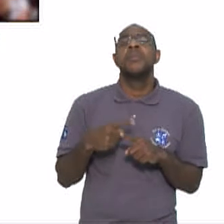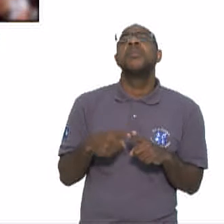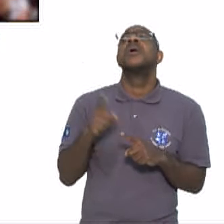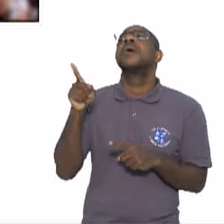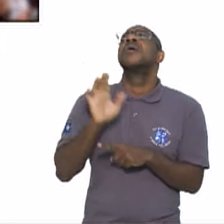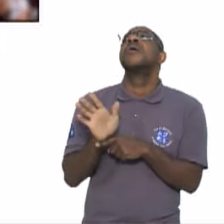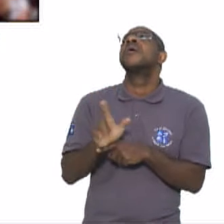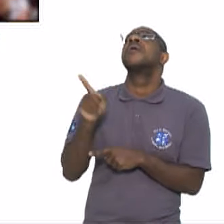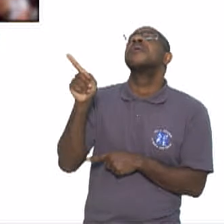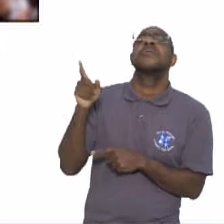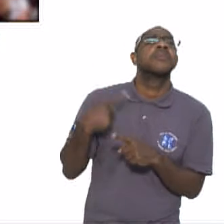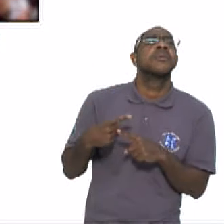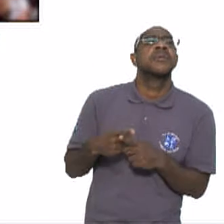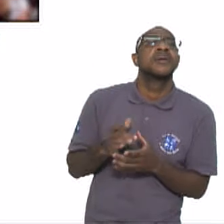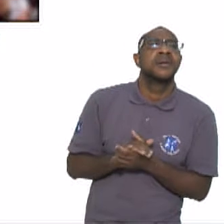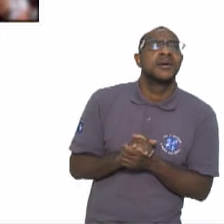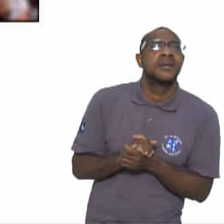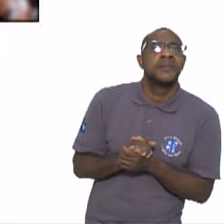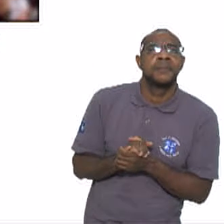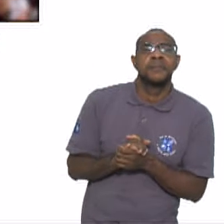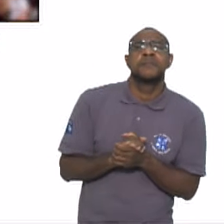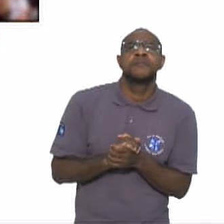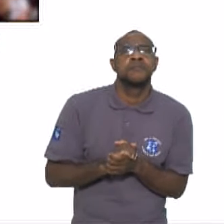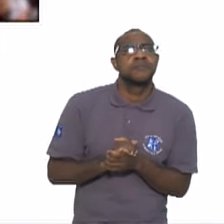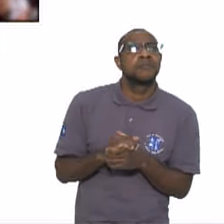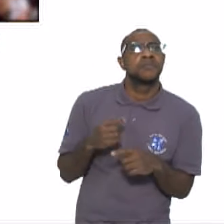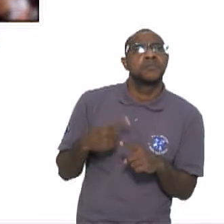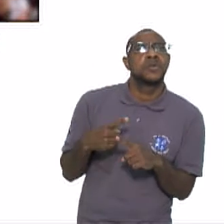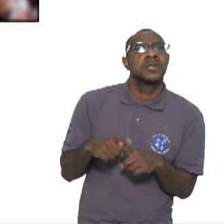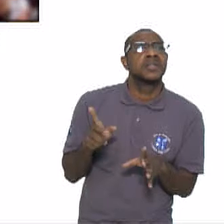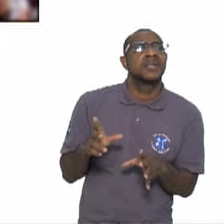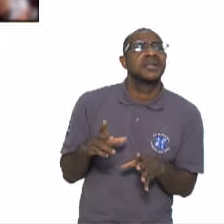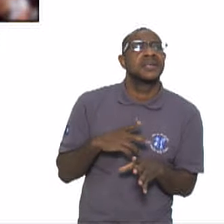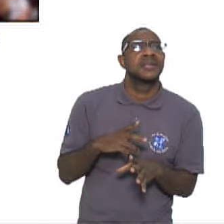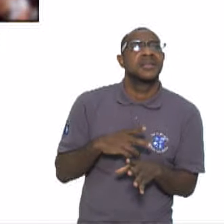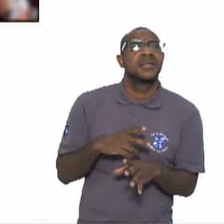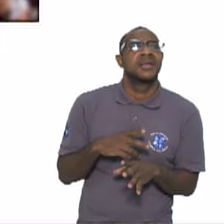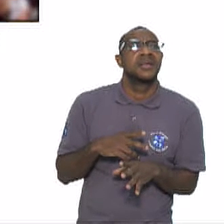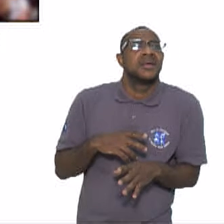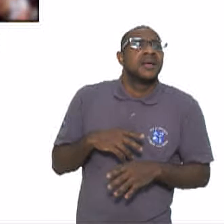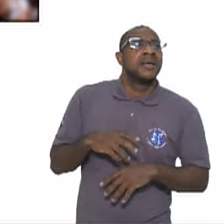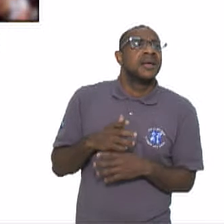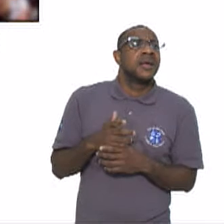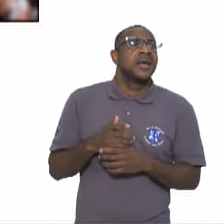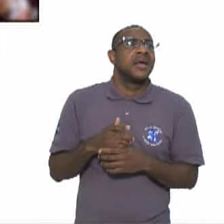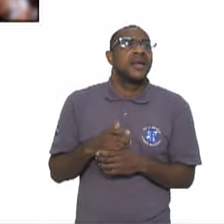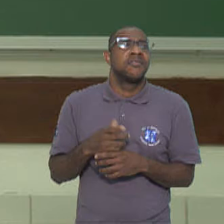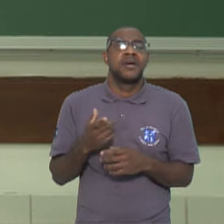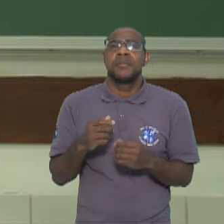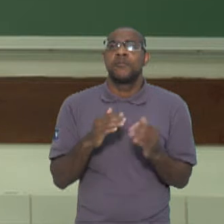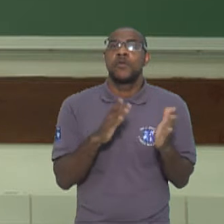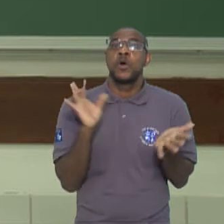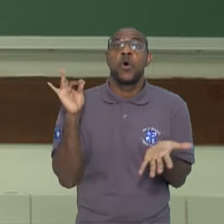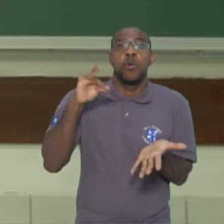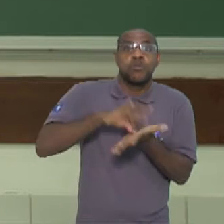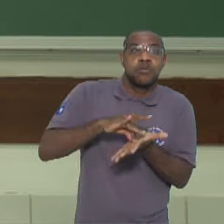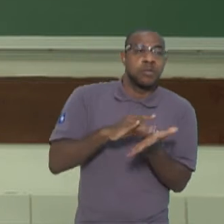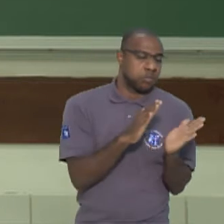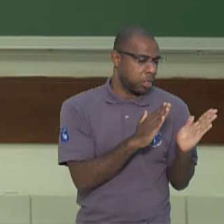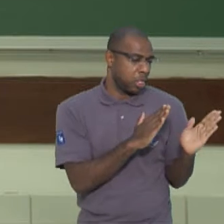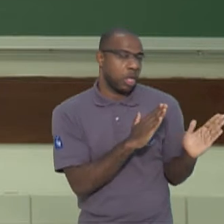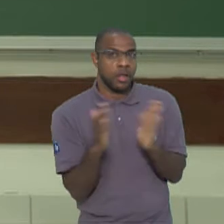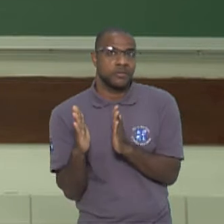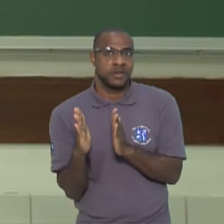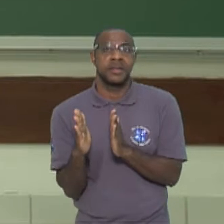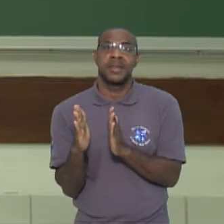esse filme? Porque ele foi indicado para melhor roteiro original e eu trouxe ele realmente porque ele é um